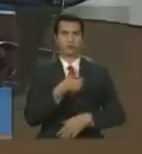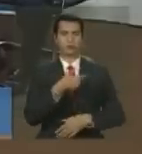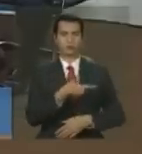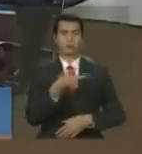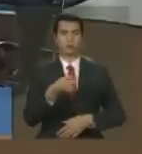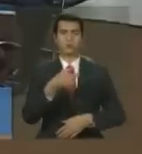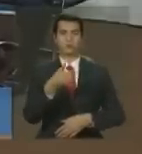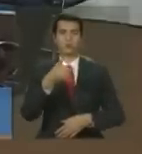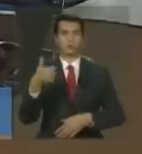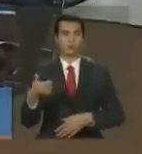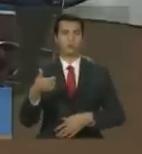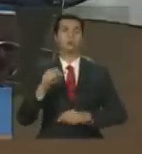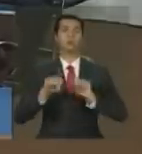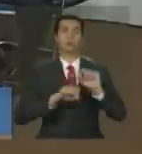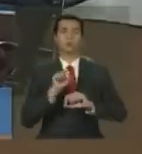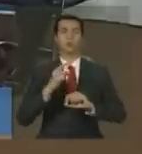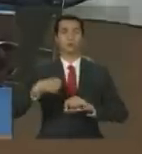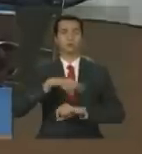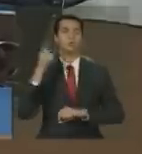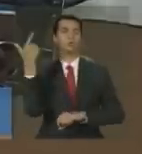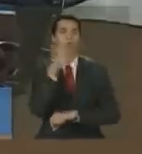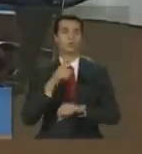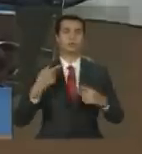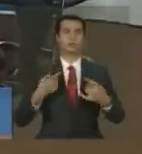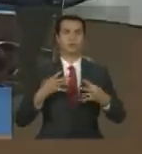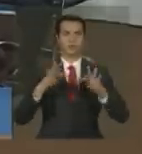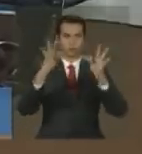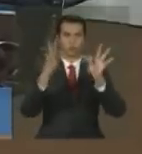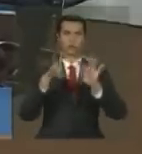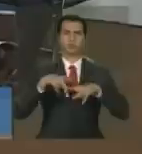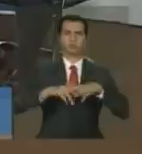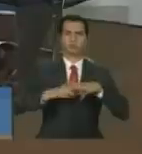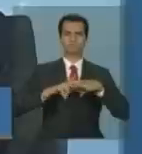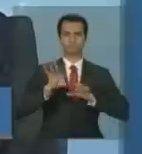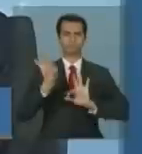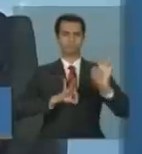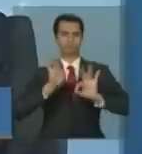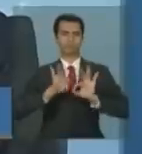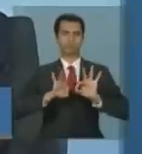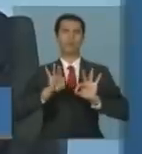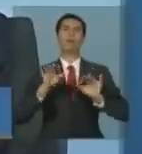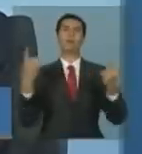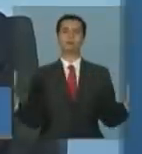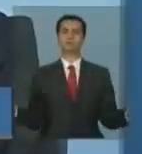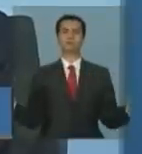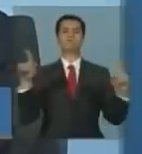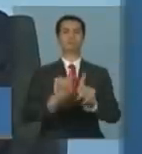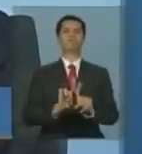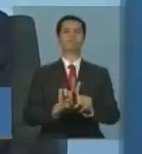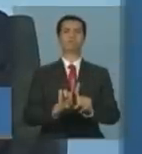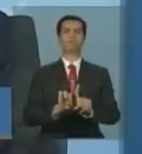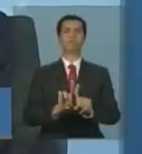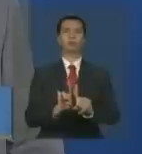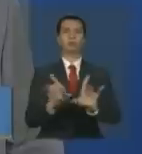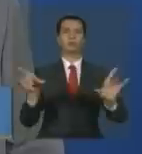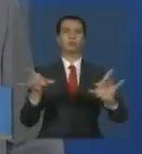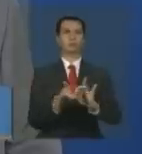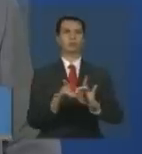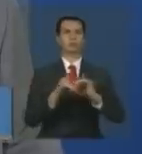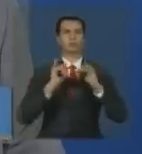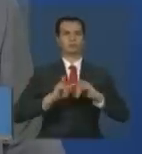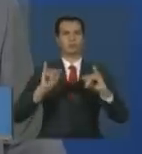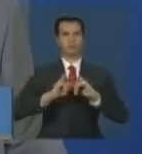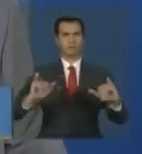informações, nós fizemos uma integração tecnológica entre o censo e o Cadastro Nacional do SUAS. Então, esses